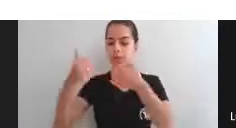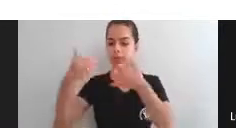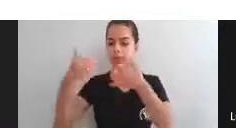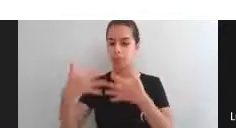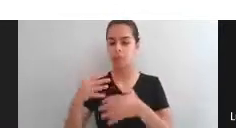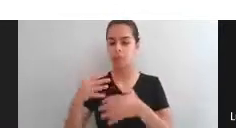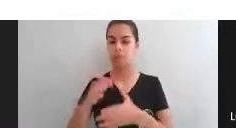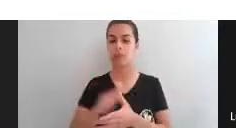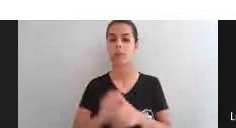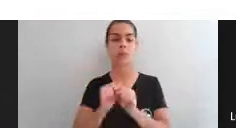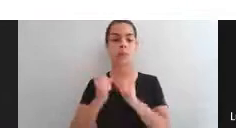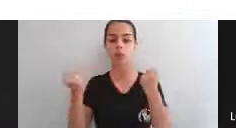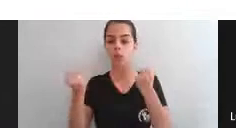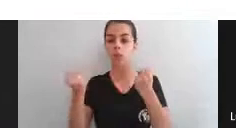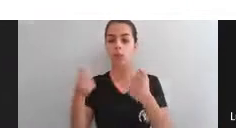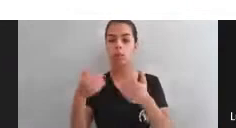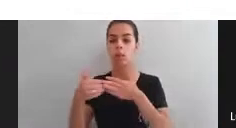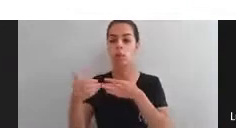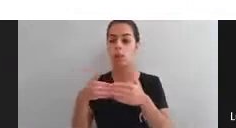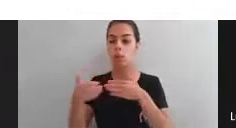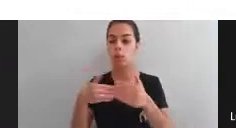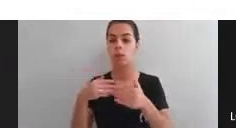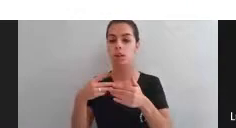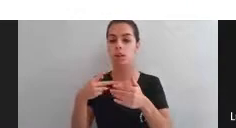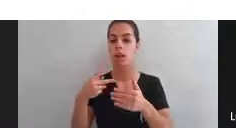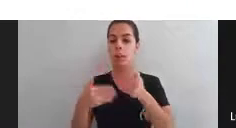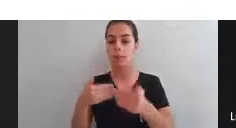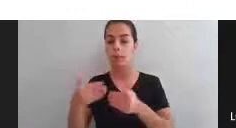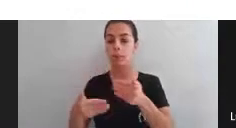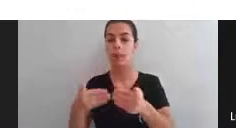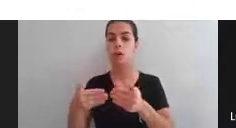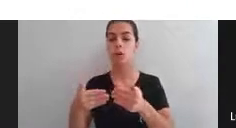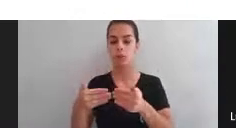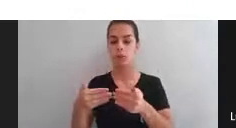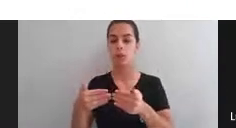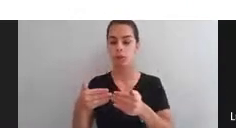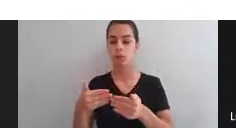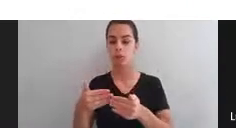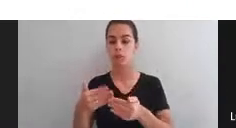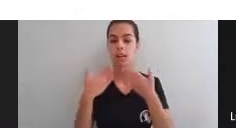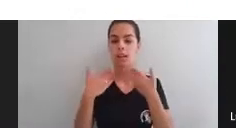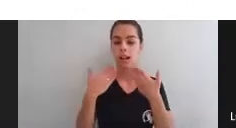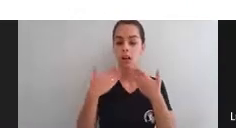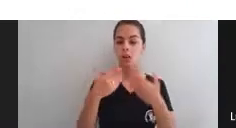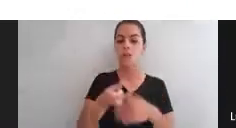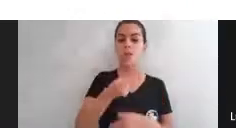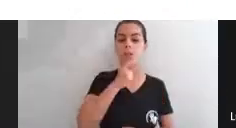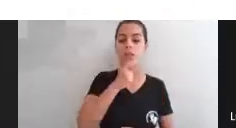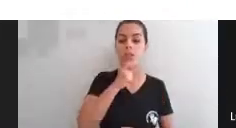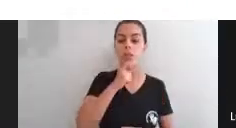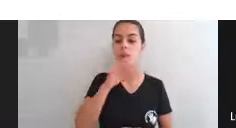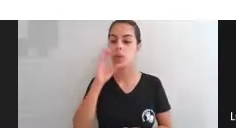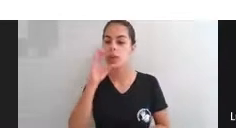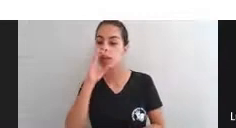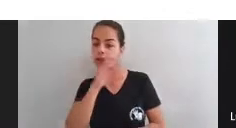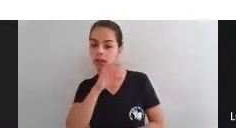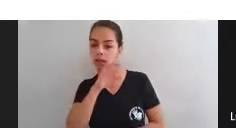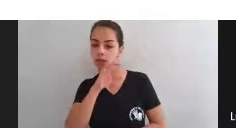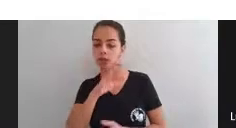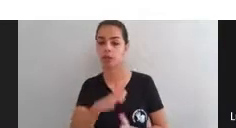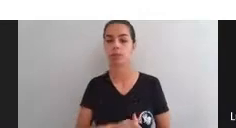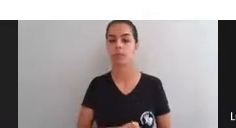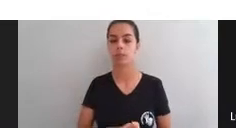para qualquer processo ser somente a transferência de calor de um corpo frio para um corpo quente. Em